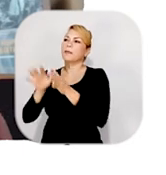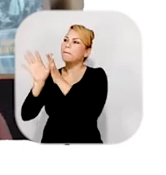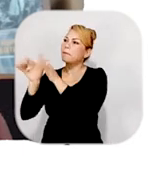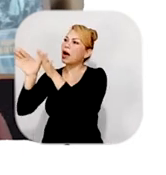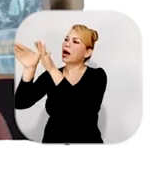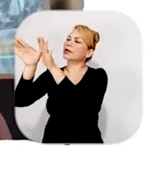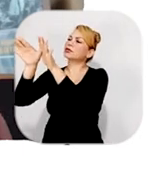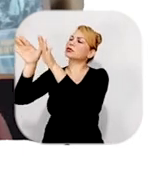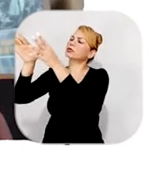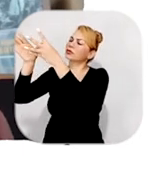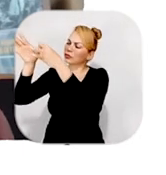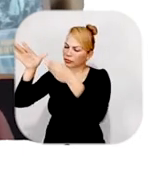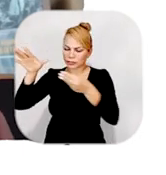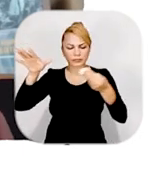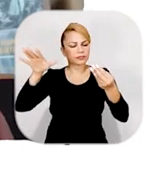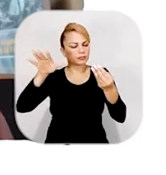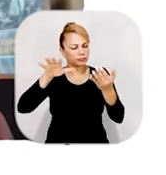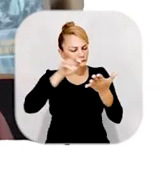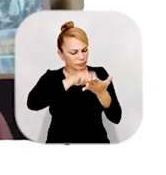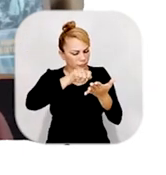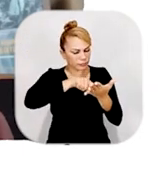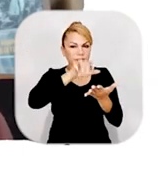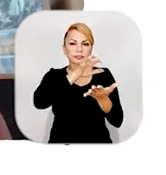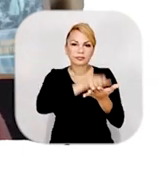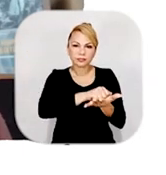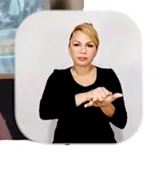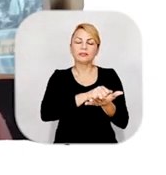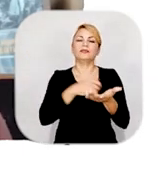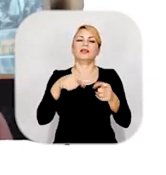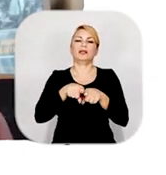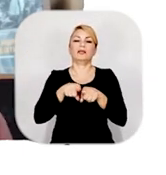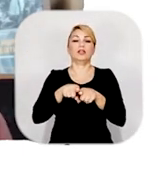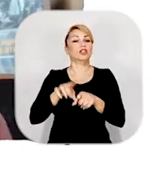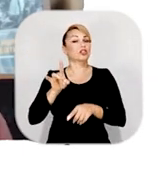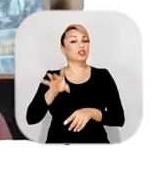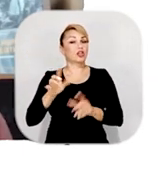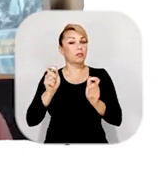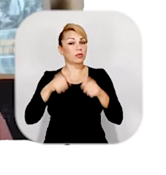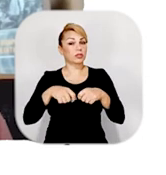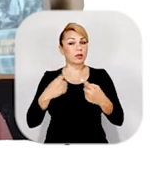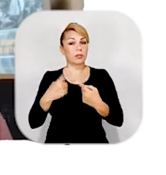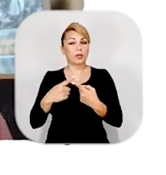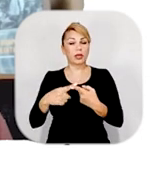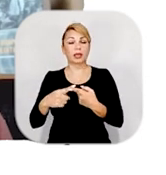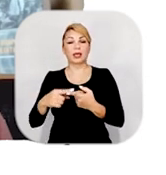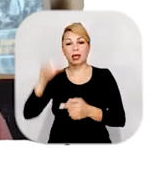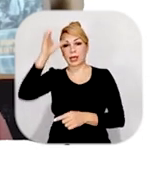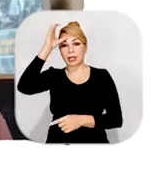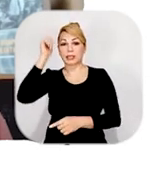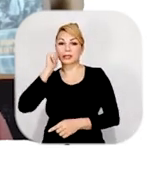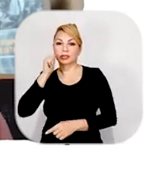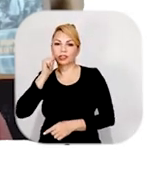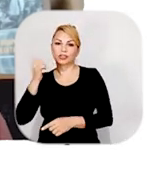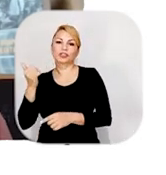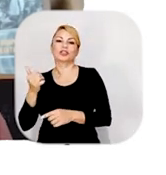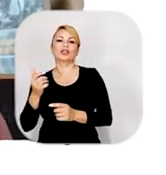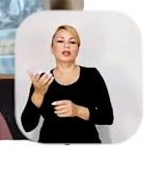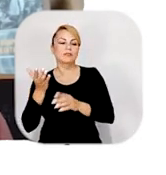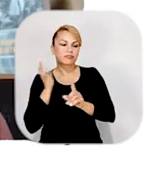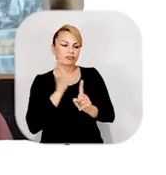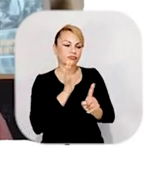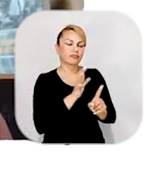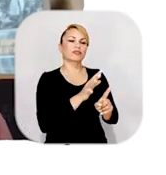características, né, para poder conservar. E isso só foi possível porque a tia dele conseguiu que ele fizesse um trabalho de pesquisa para o Museu